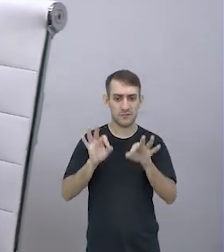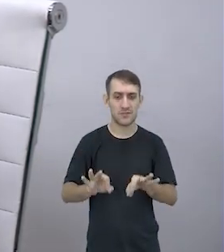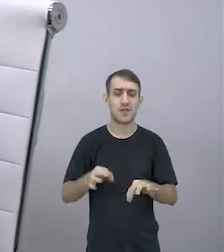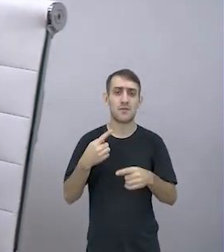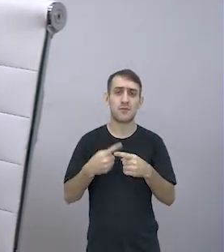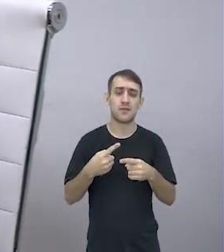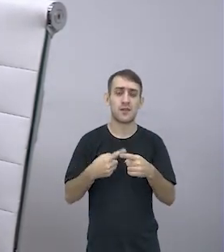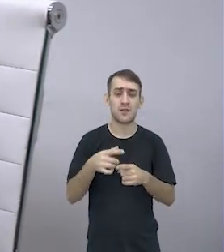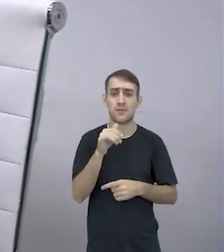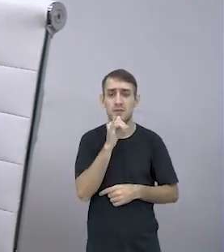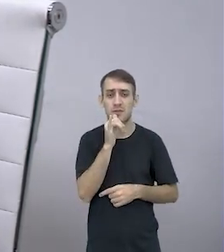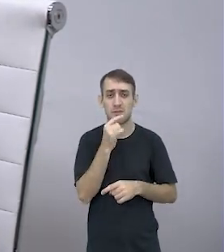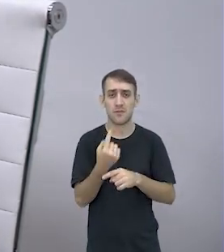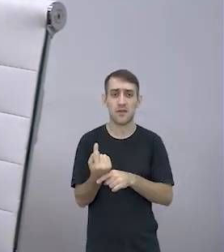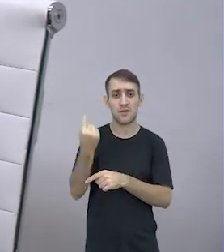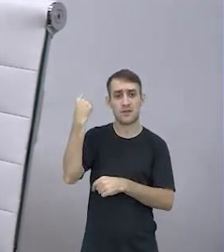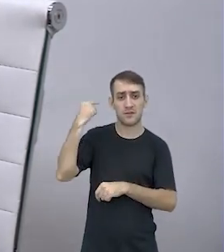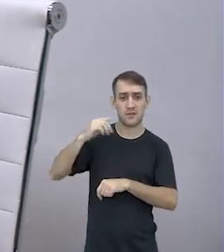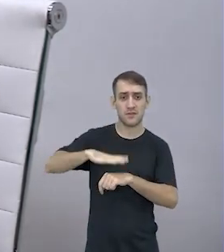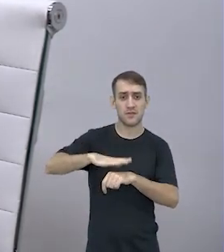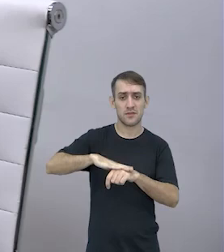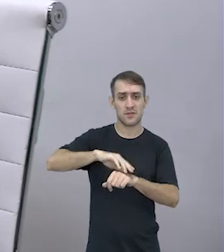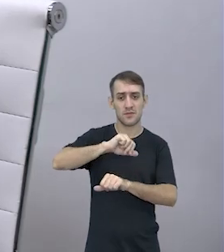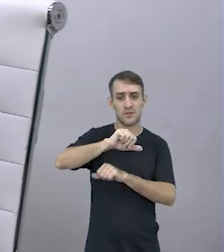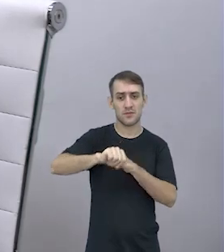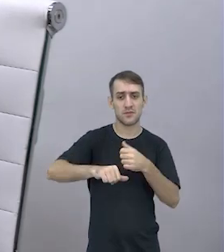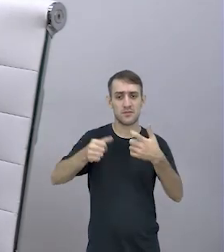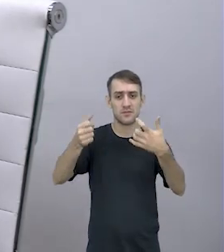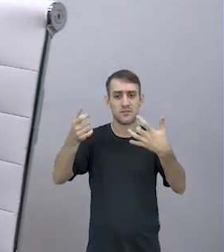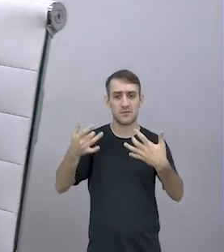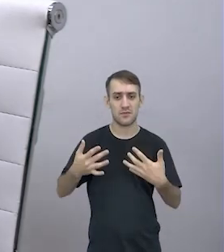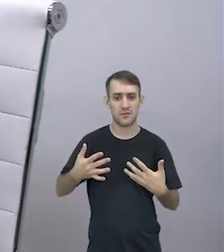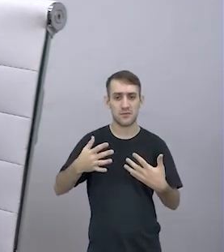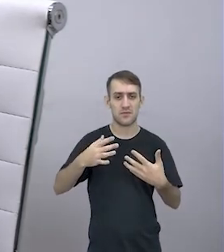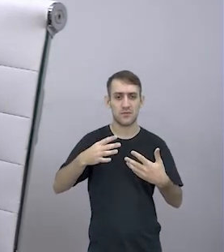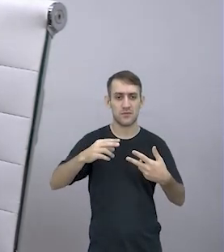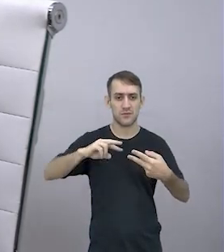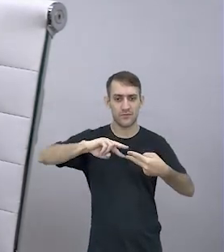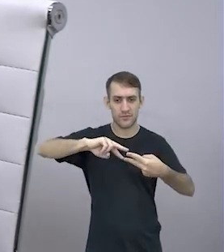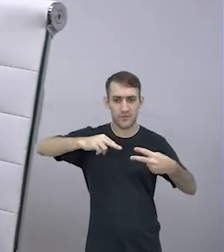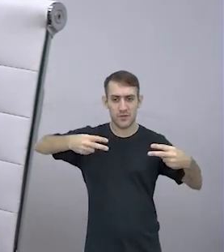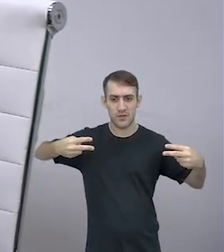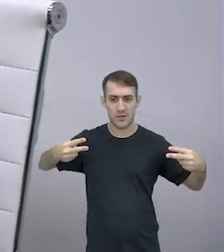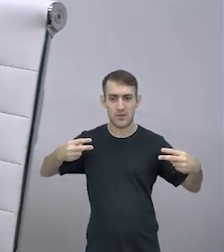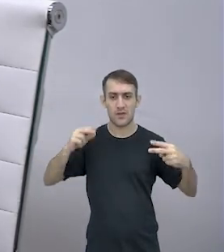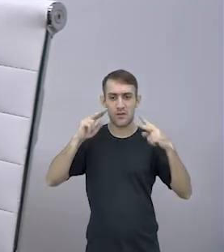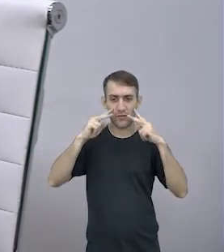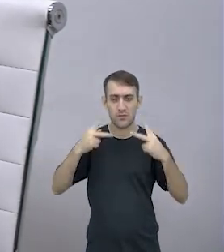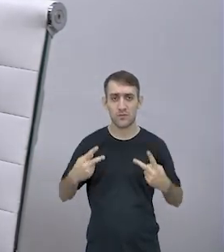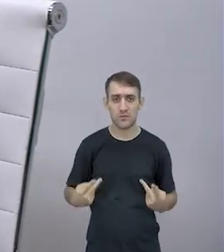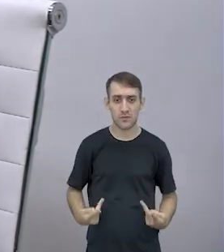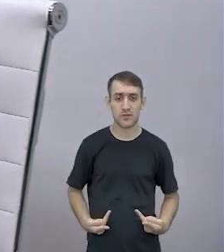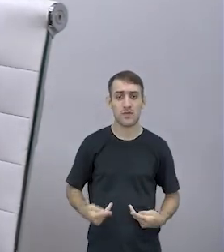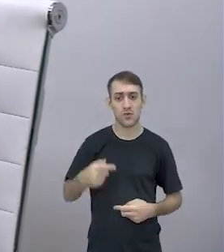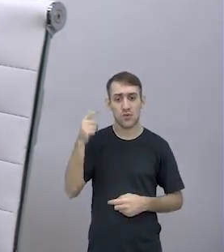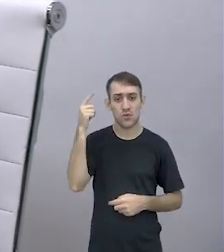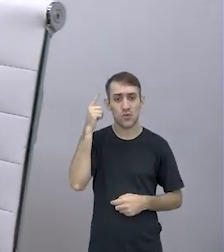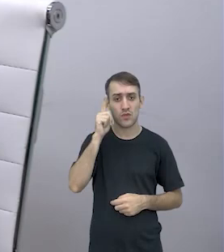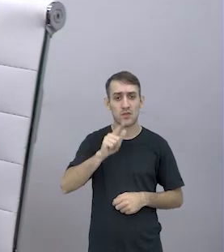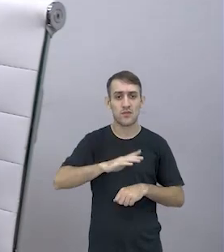Porque quando se fez a transcrição do DNA humano, no caso do genoma humano, conseguiu-se